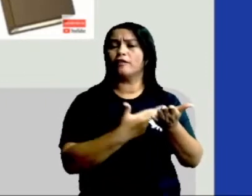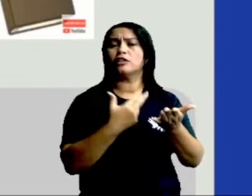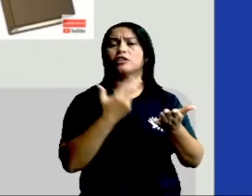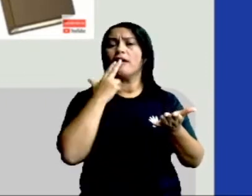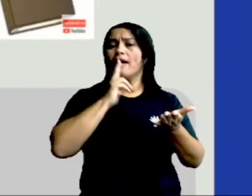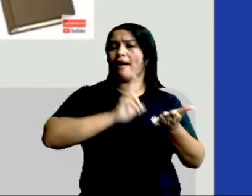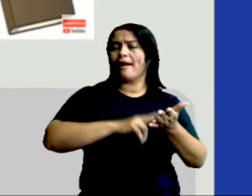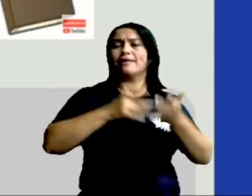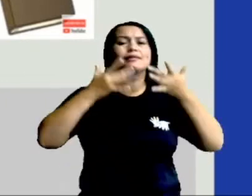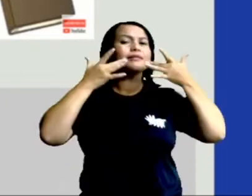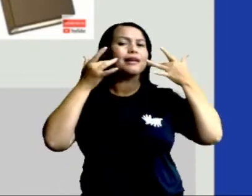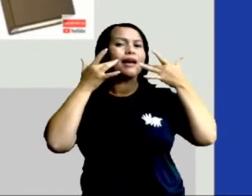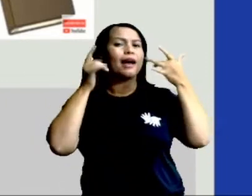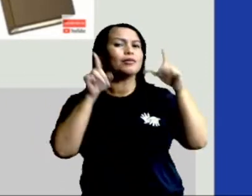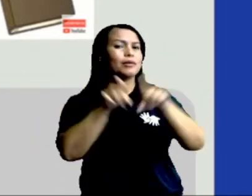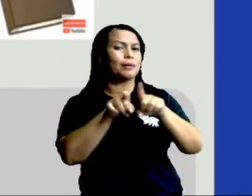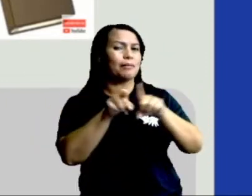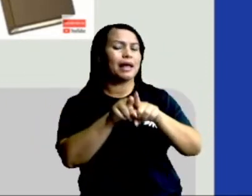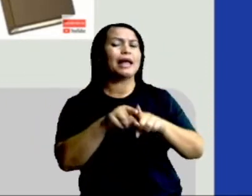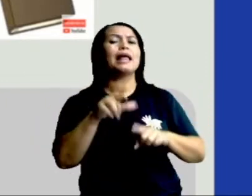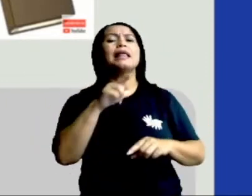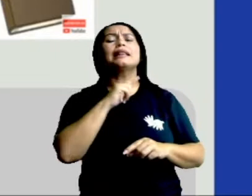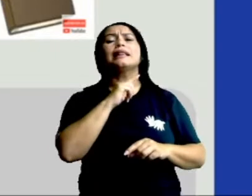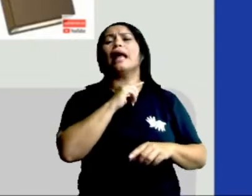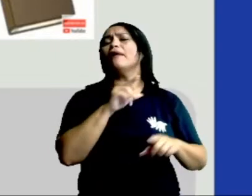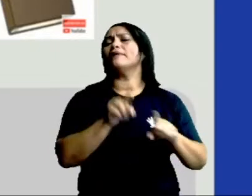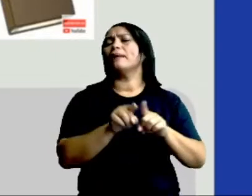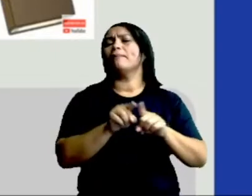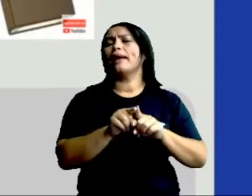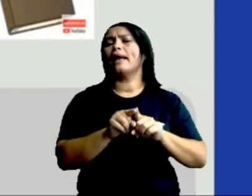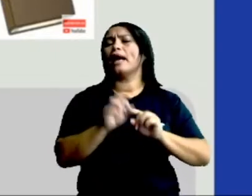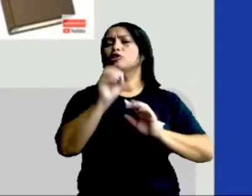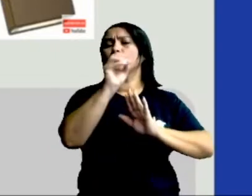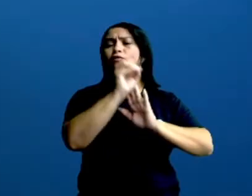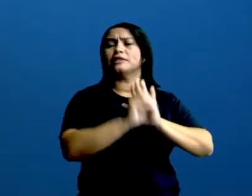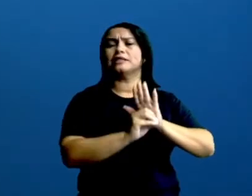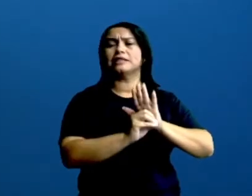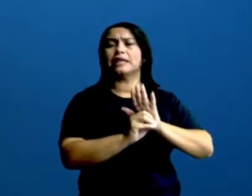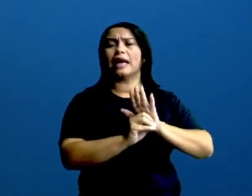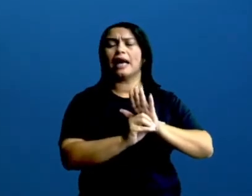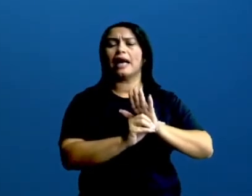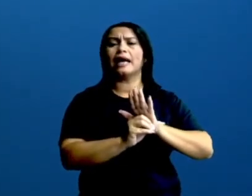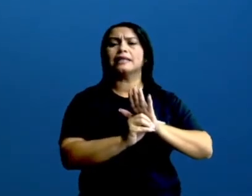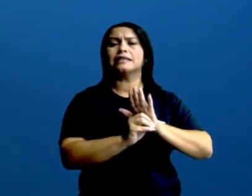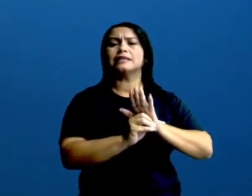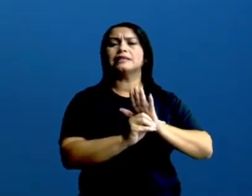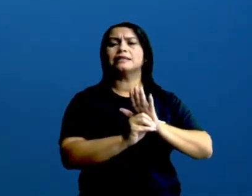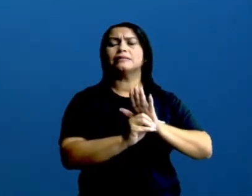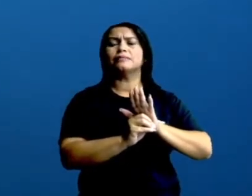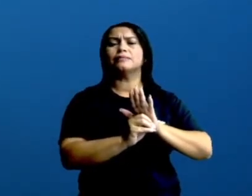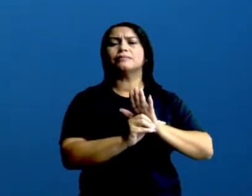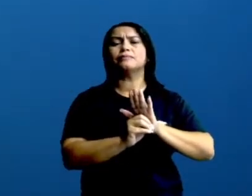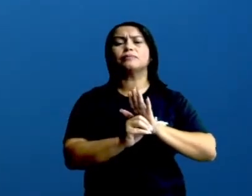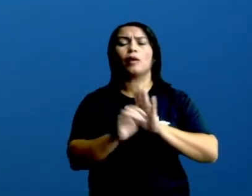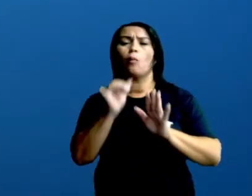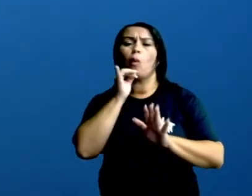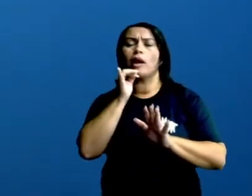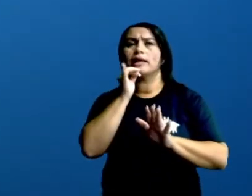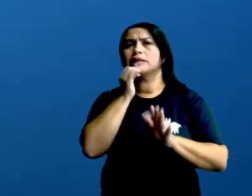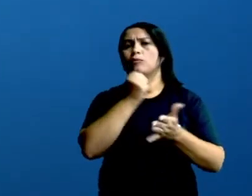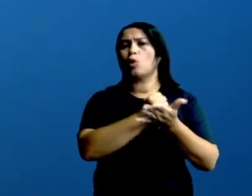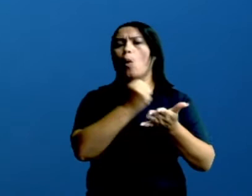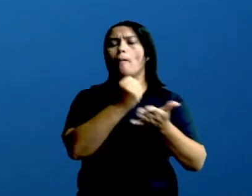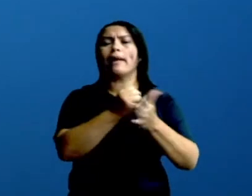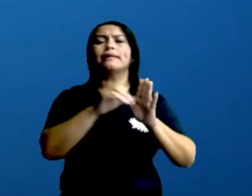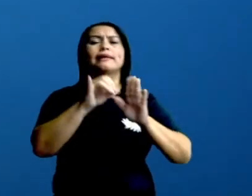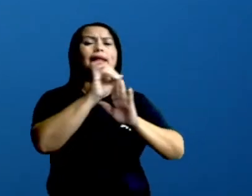cartas e diários. Então, as fontes oficiais, pessoal, elas eram, por exemplo, documentos